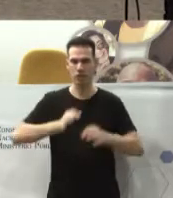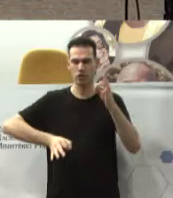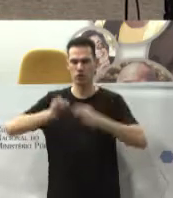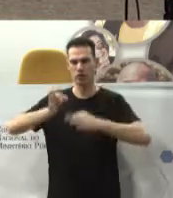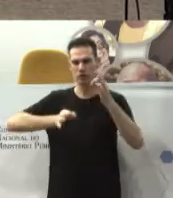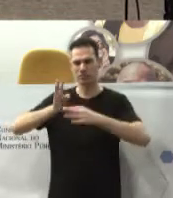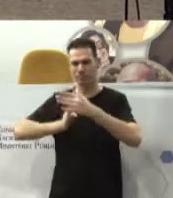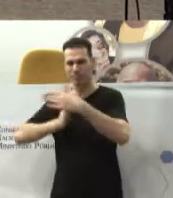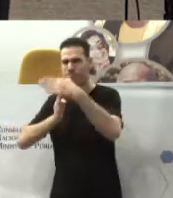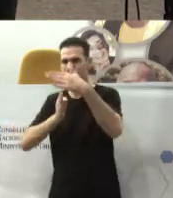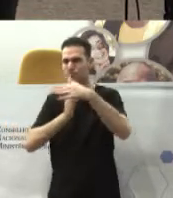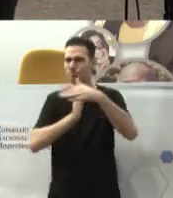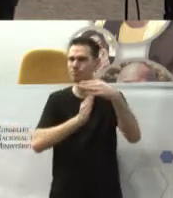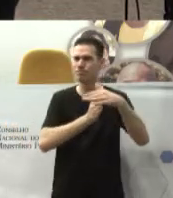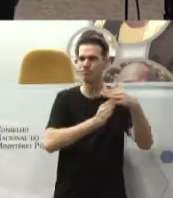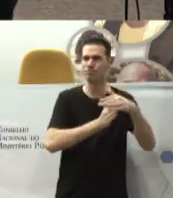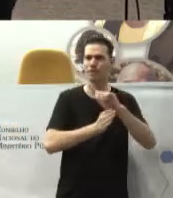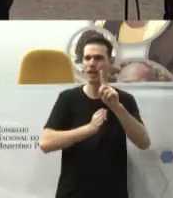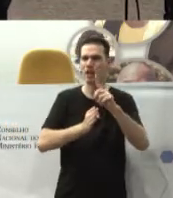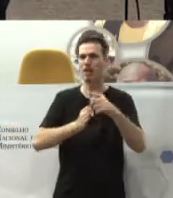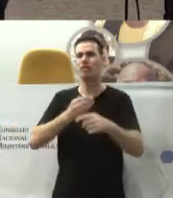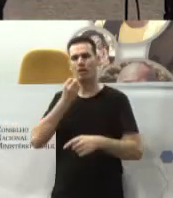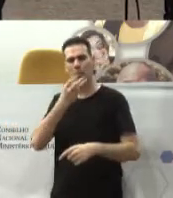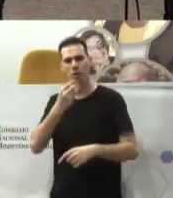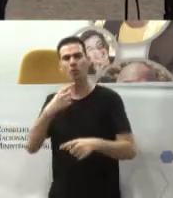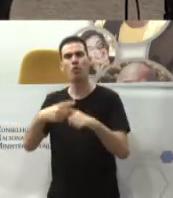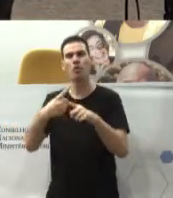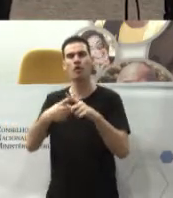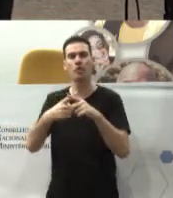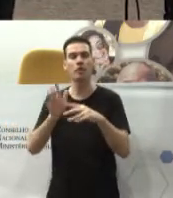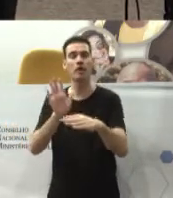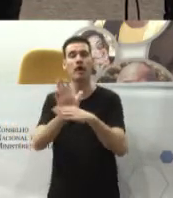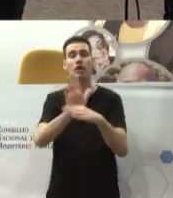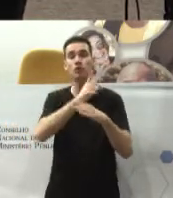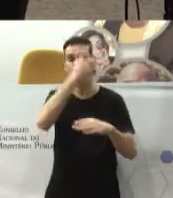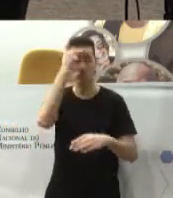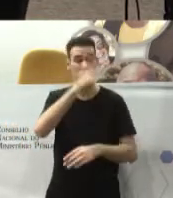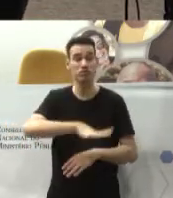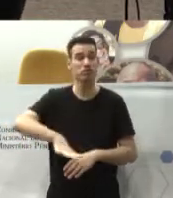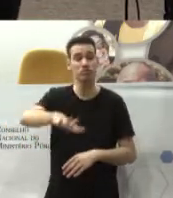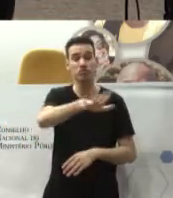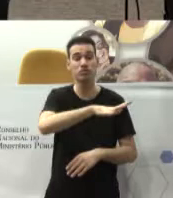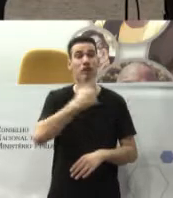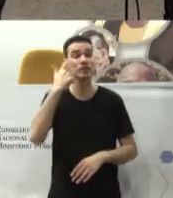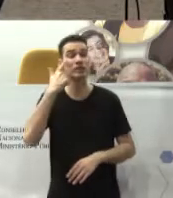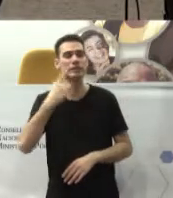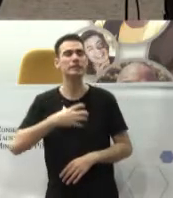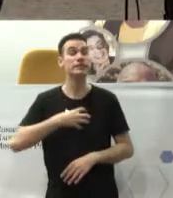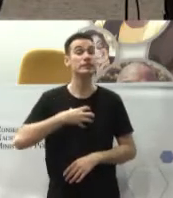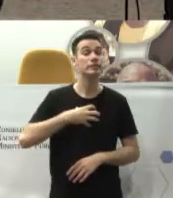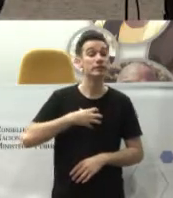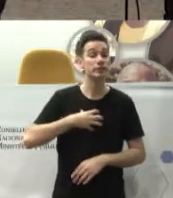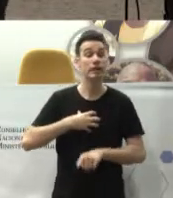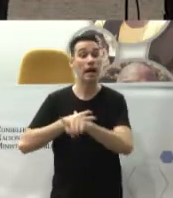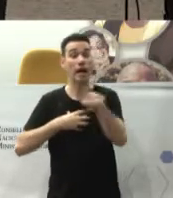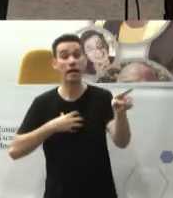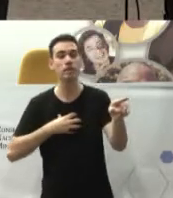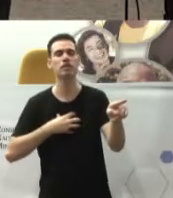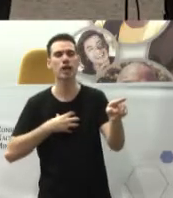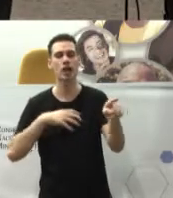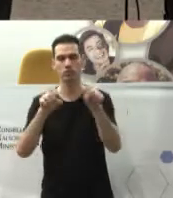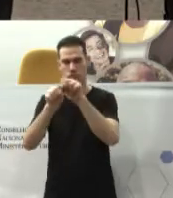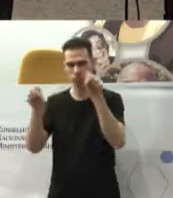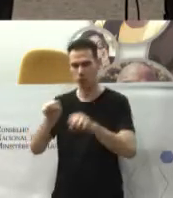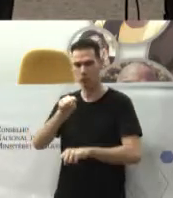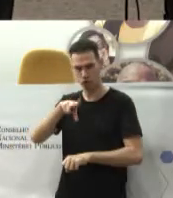mas porque ela atende a população, vincula a população ao sistema, desenvolve na população o sentimento de pertencimento ao SUS, que nós não